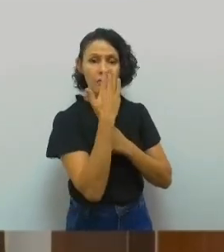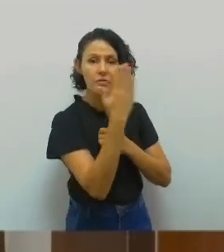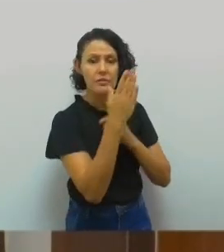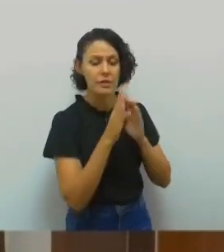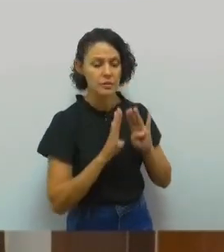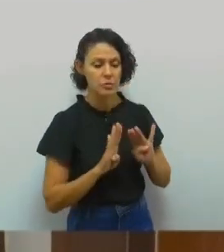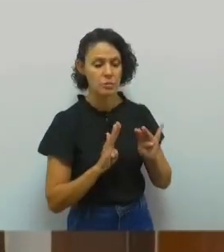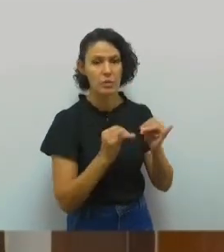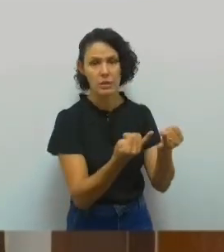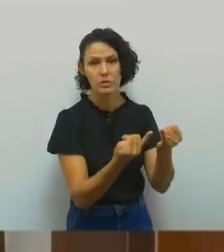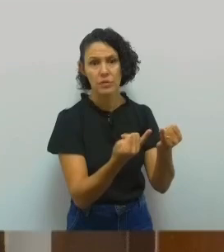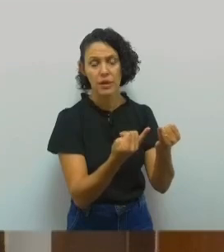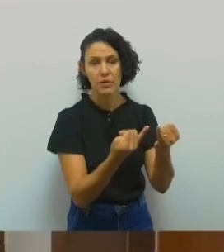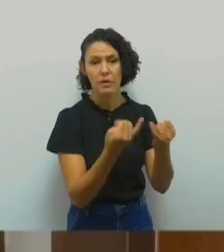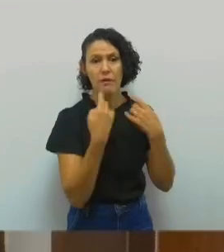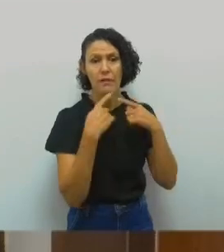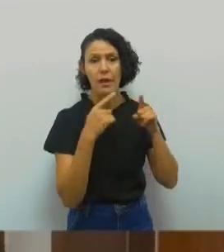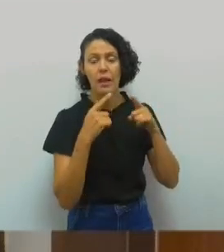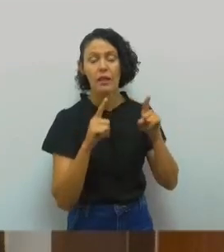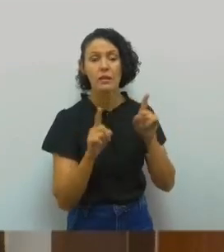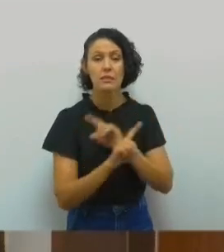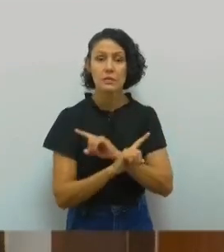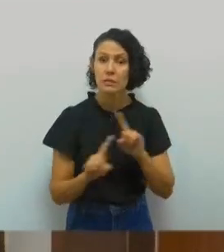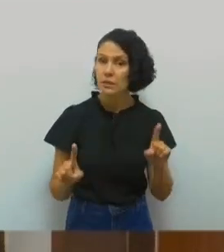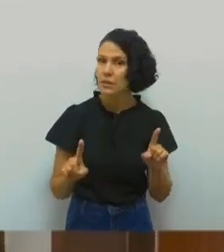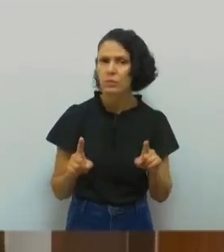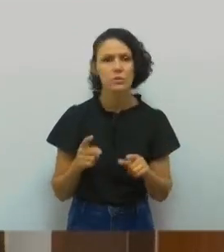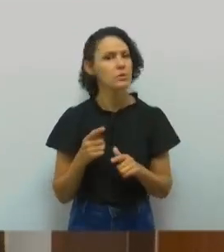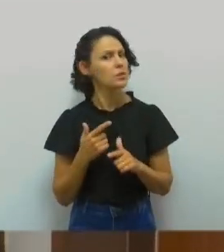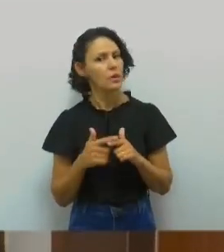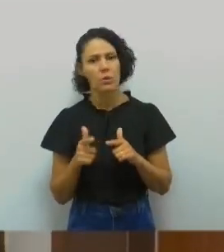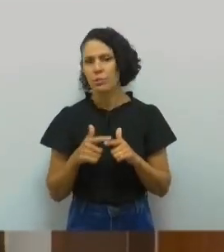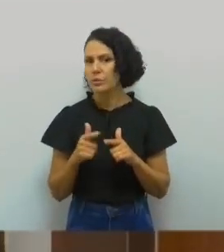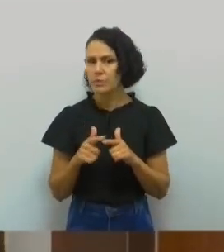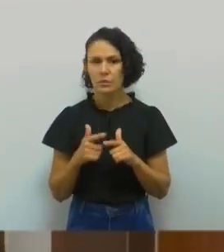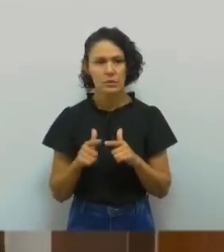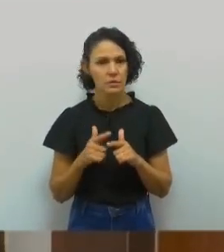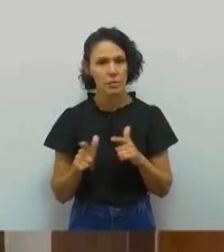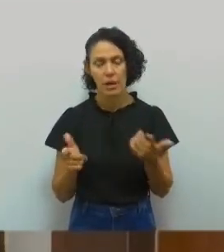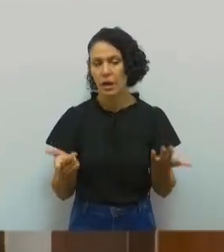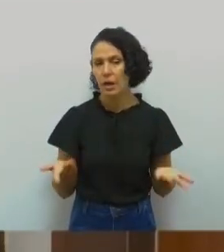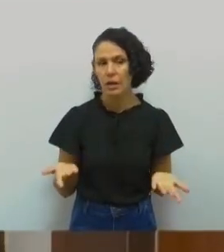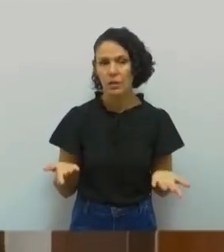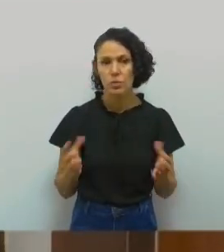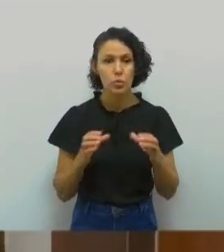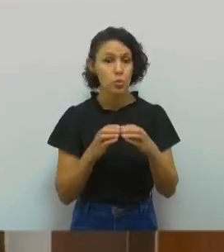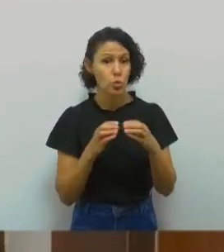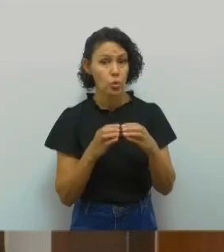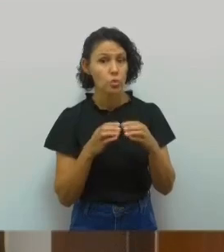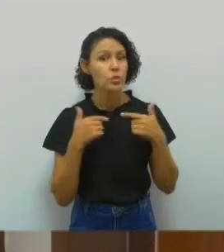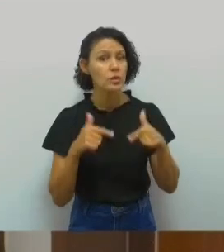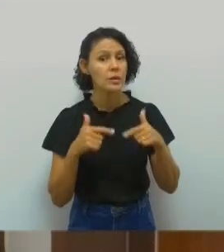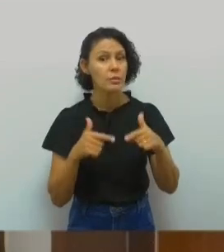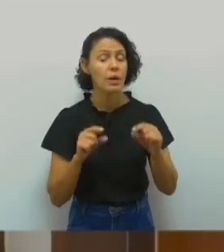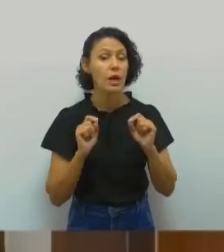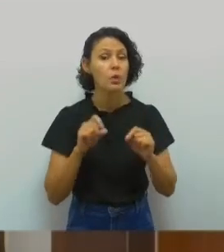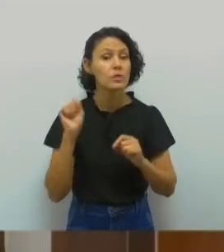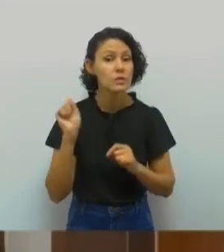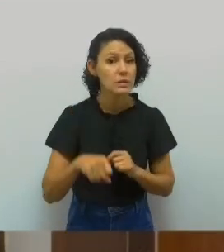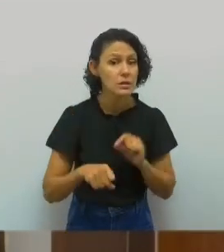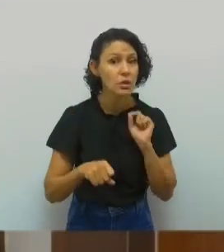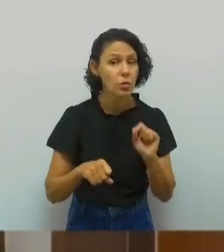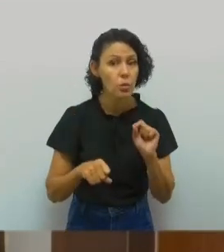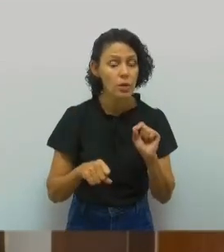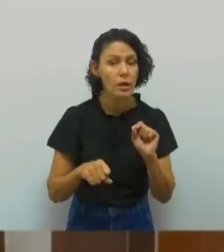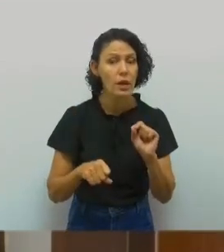o meu trabalho e não é o trabalho aqui da comissão né do vereador Rubinho o nosso trabalho É sim falar